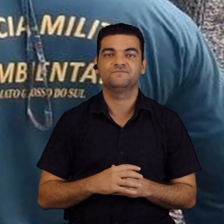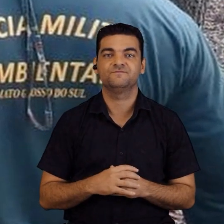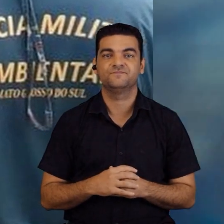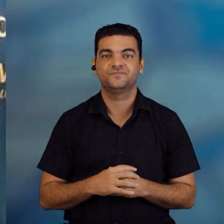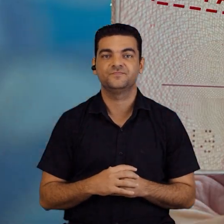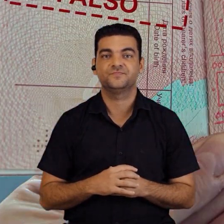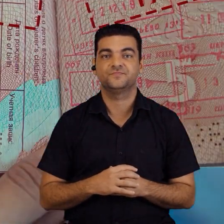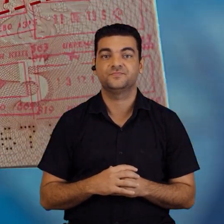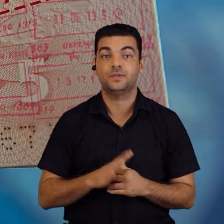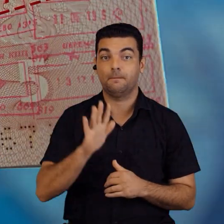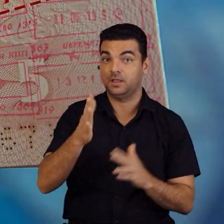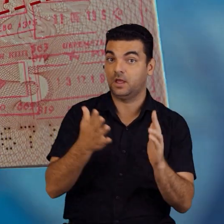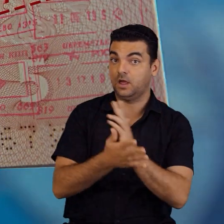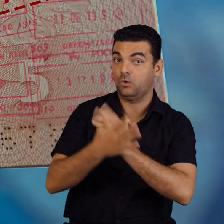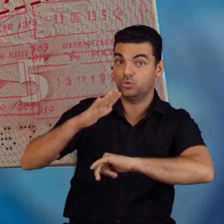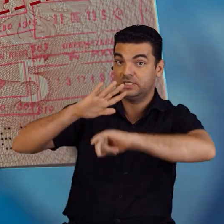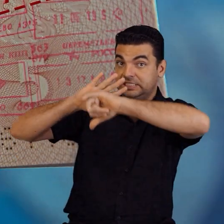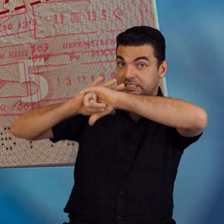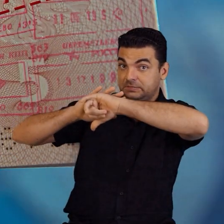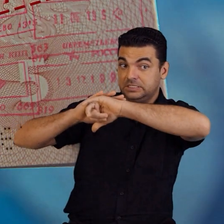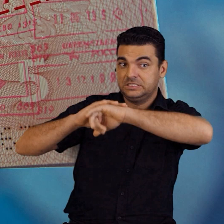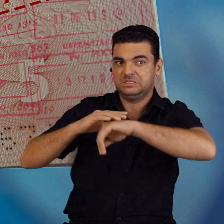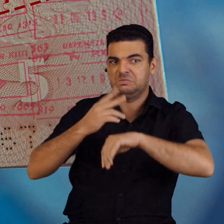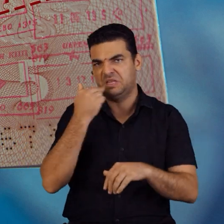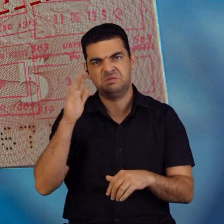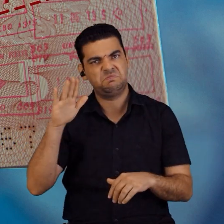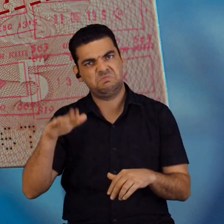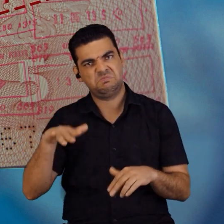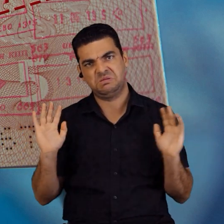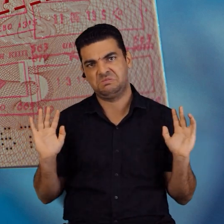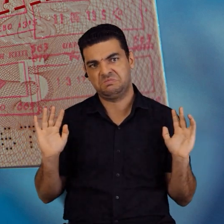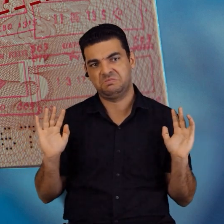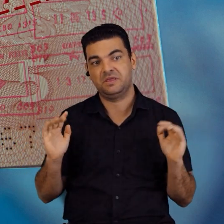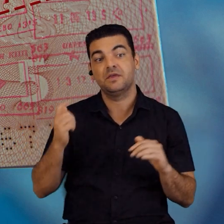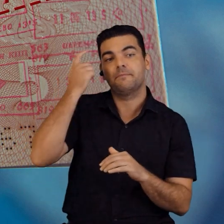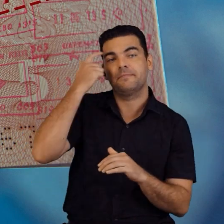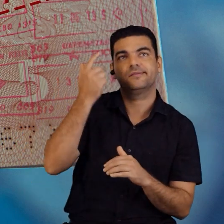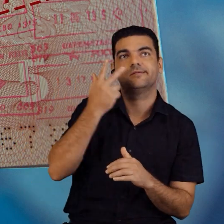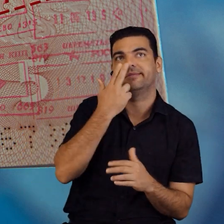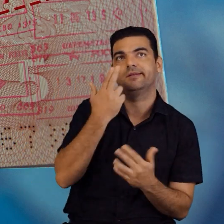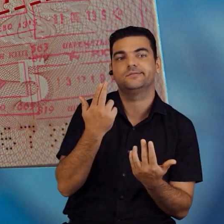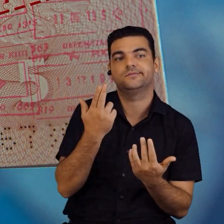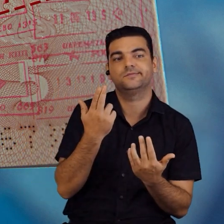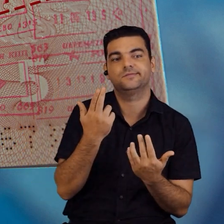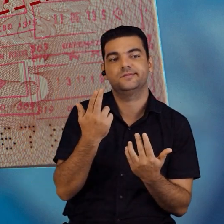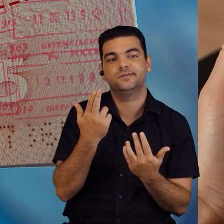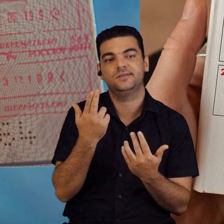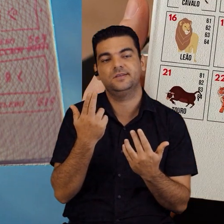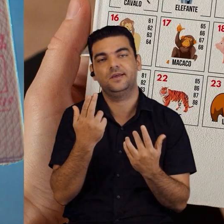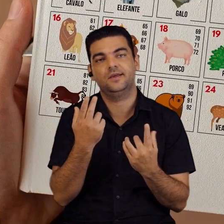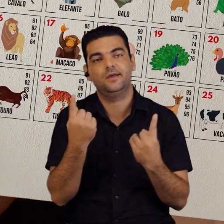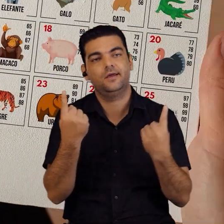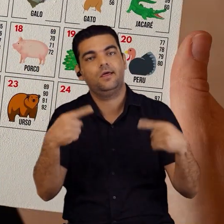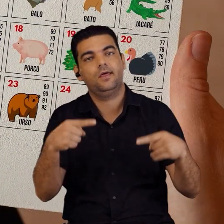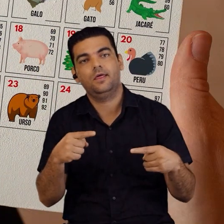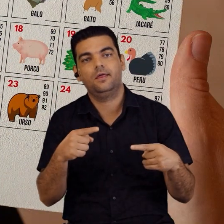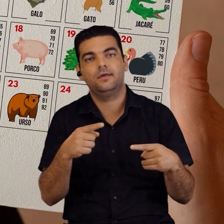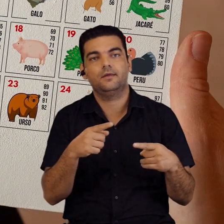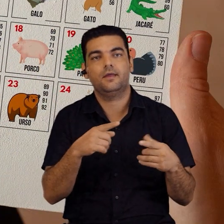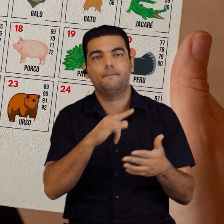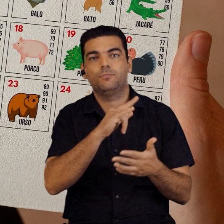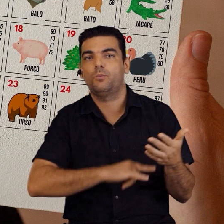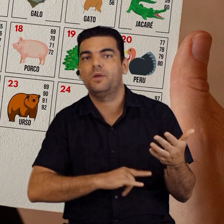federal. Já os crimes de menor potencial ofensivo, entendidos como os crimes ou contravenções